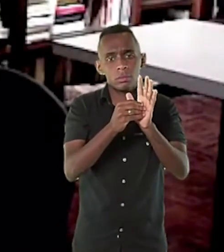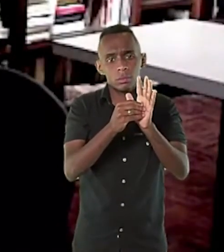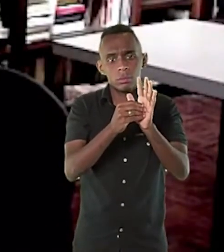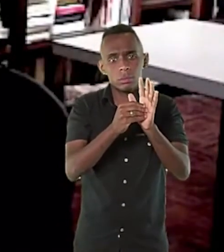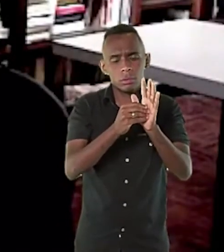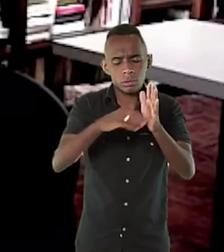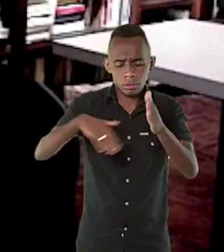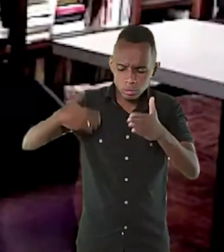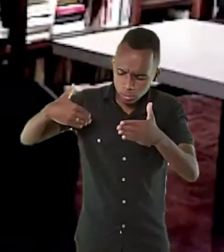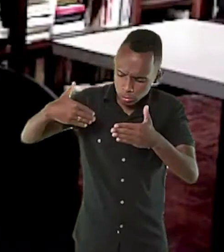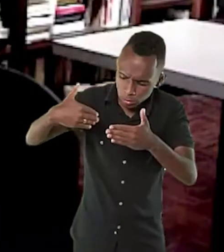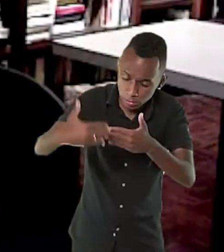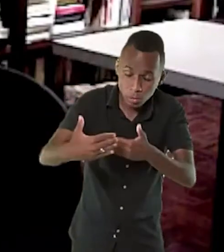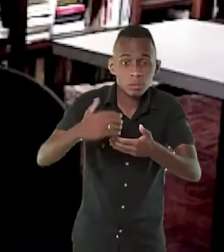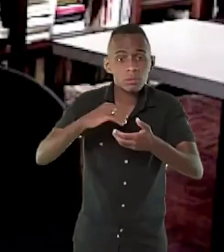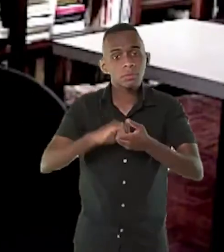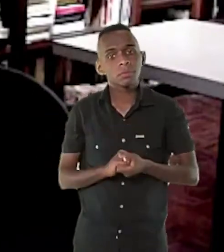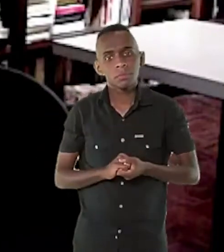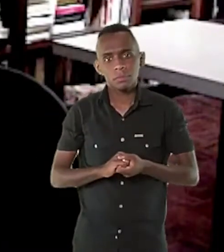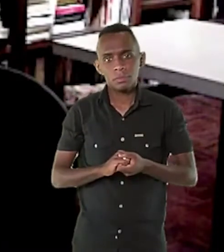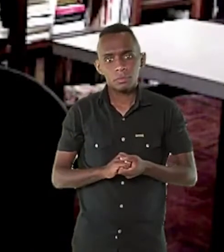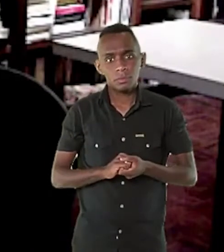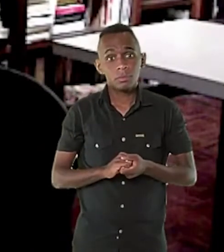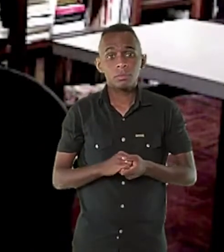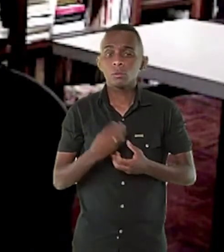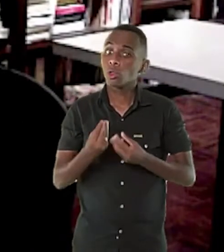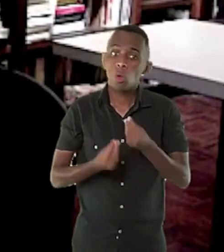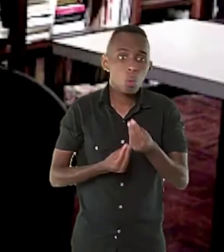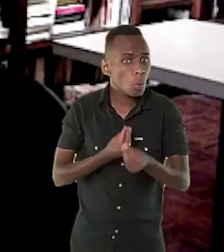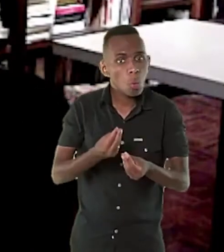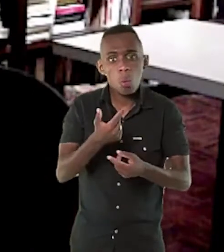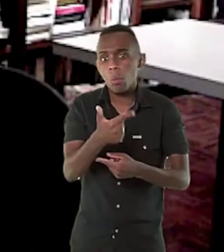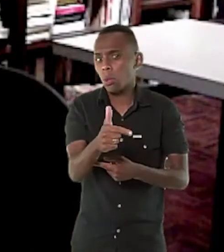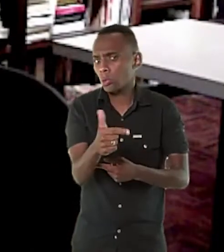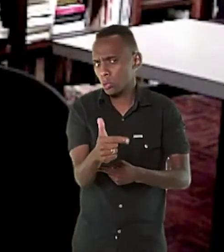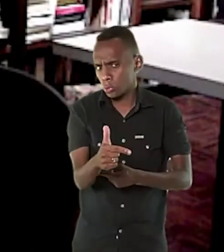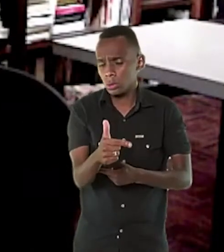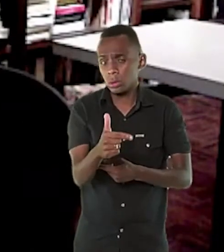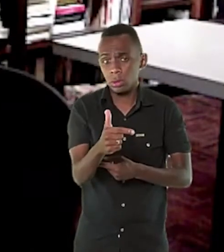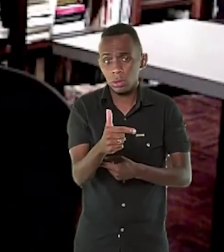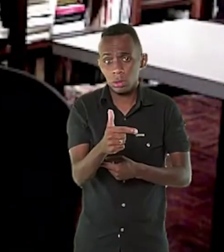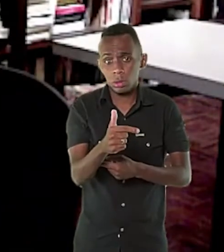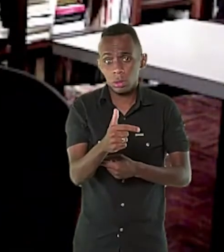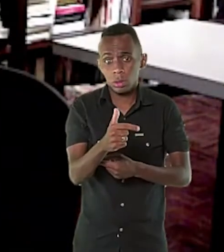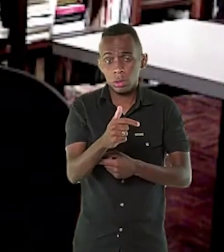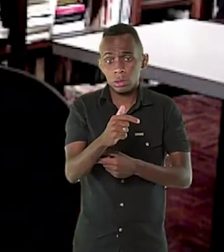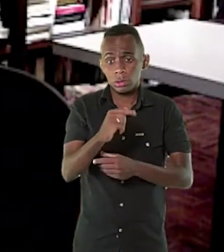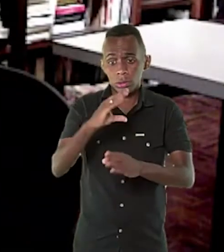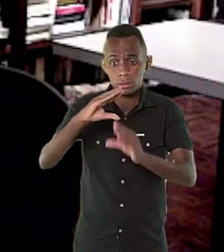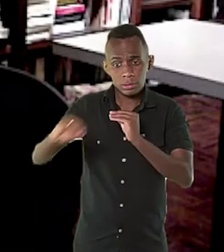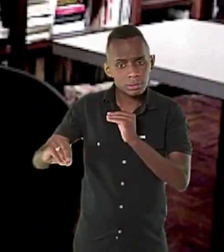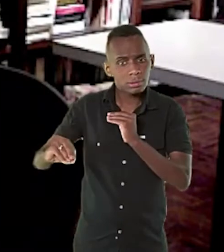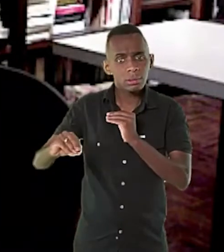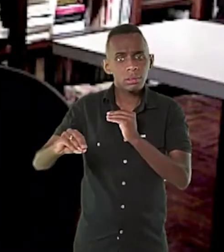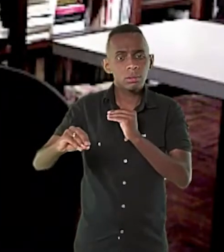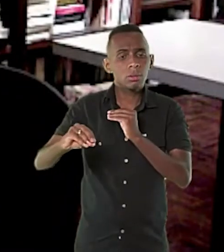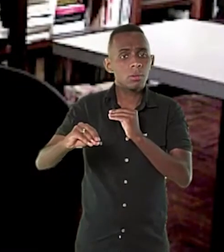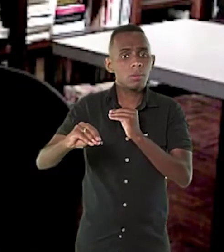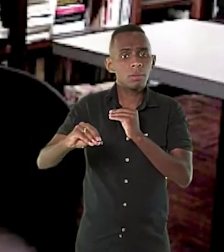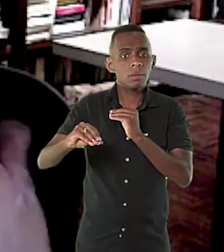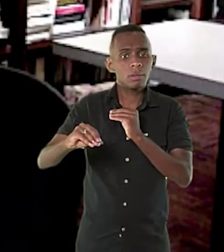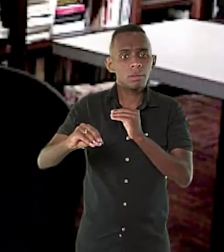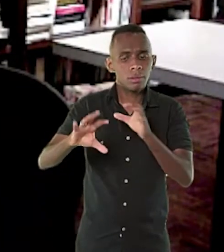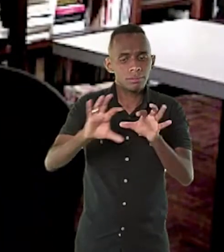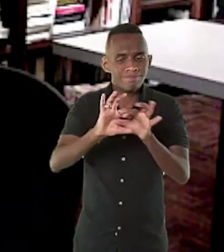nesses processos. Então, não tem como você disse no começo, fugir da transversalidade. Nós estamos